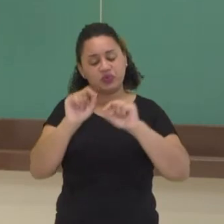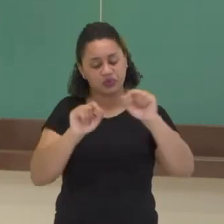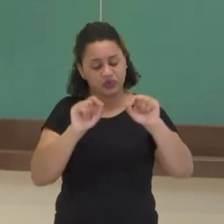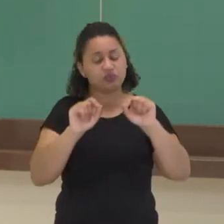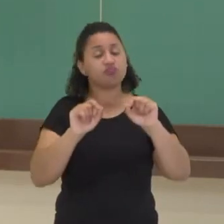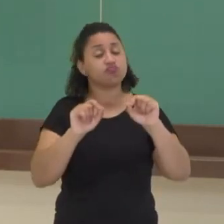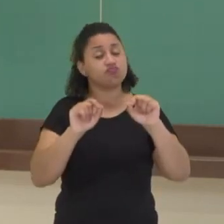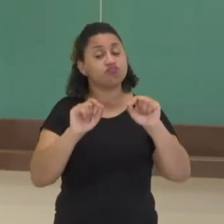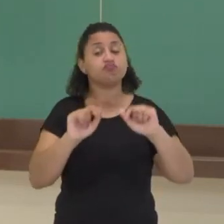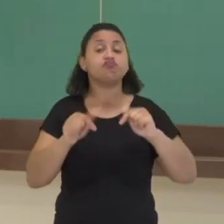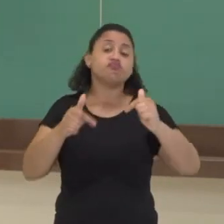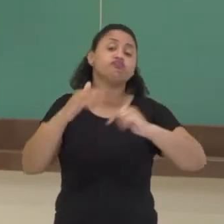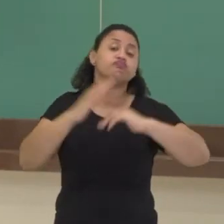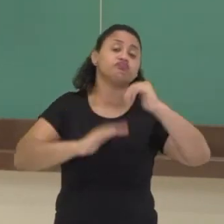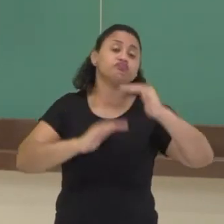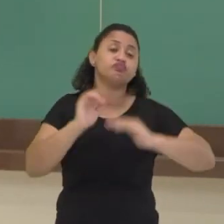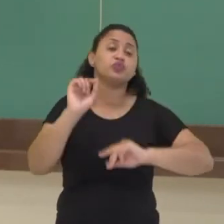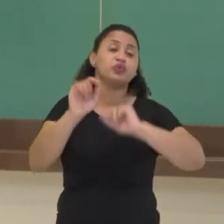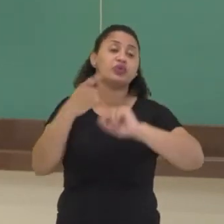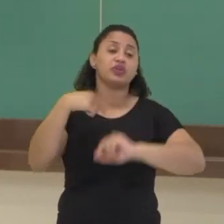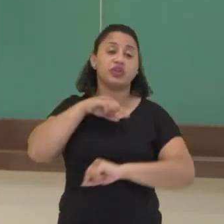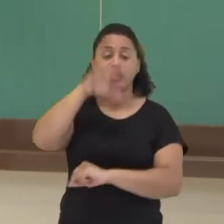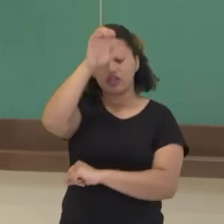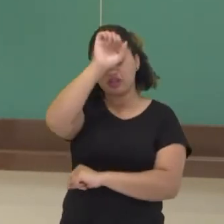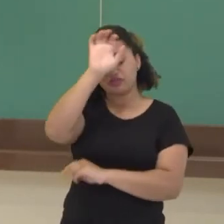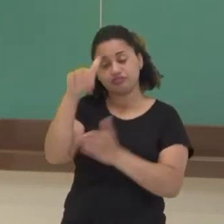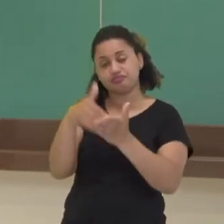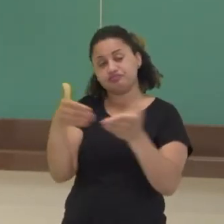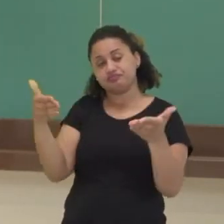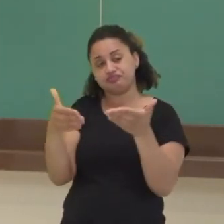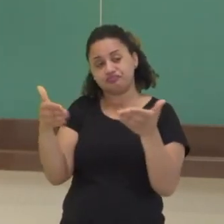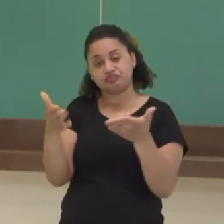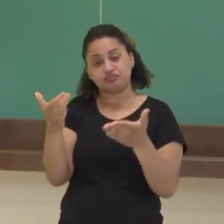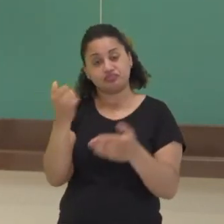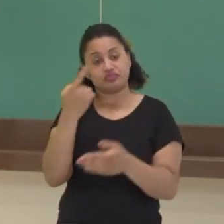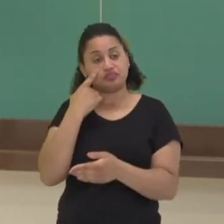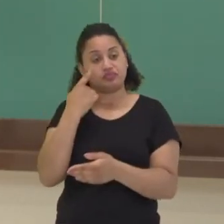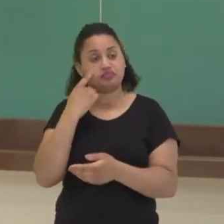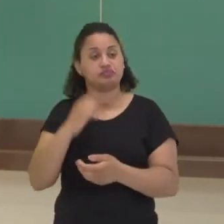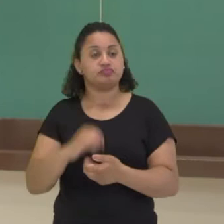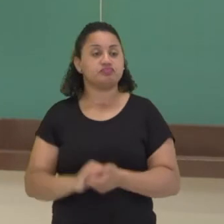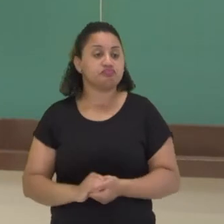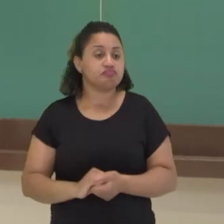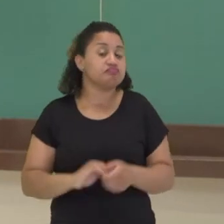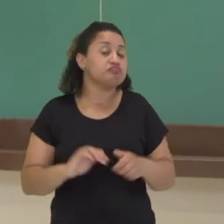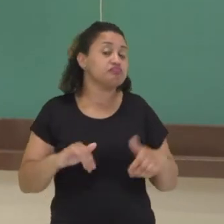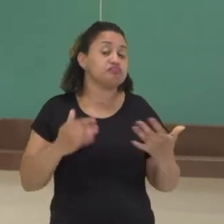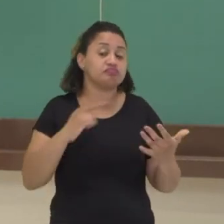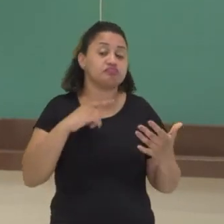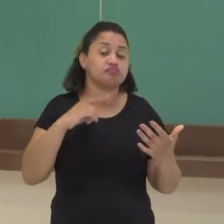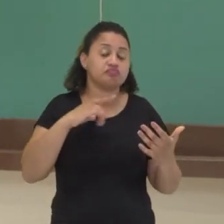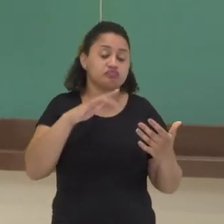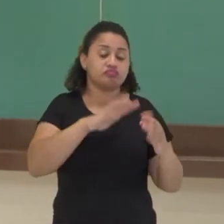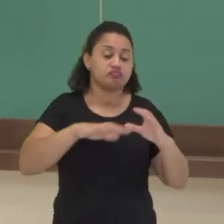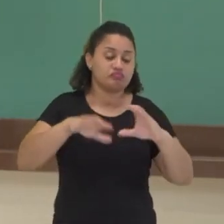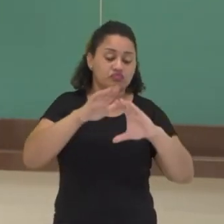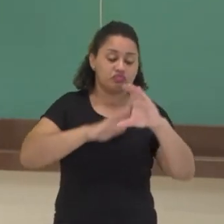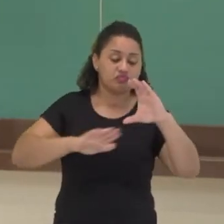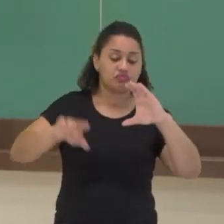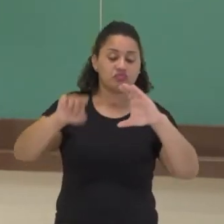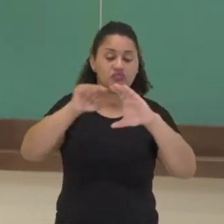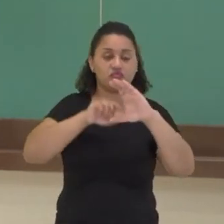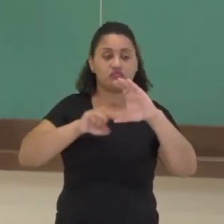vamos colocar em prática o que a gente acabou de aprender. Então acompanha comigo. Considere o setor circular. Então